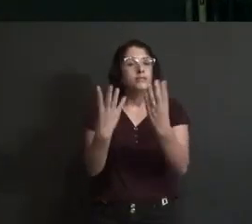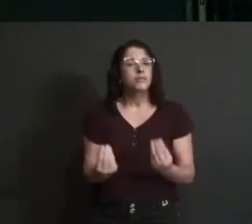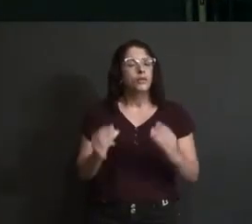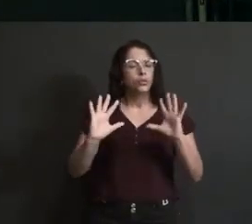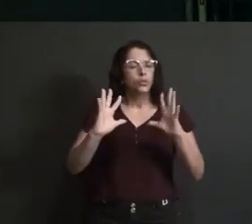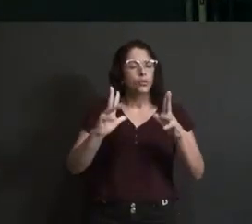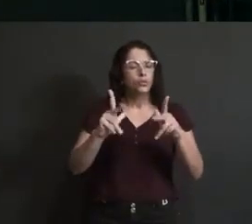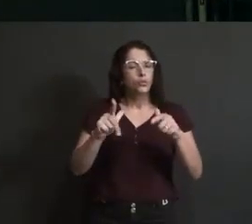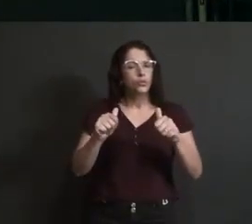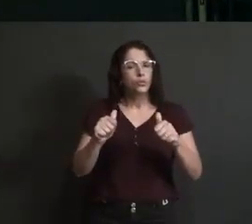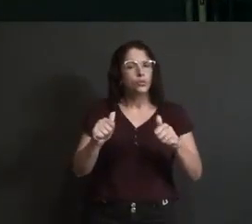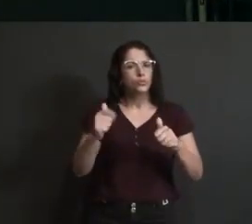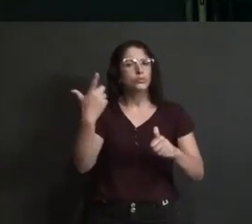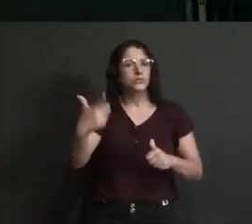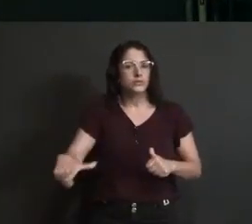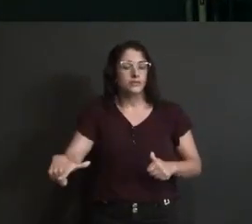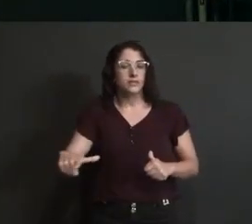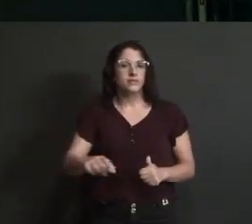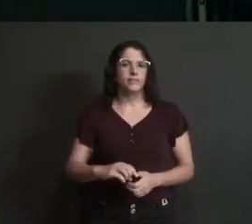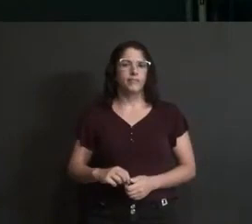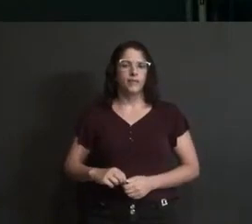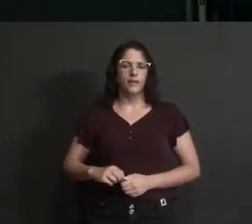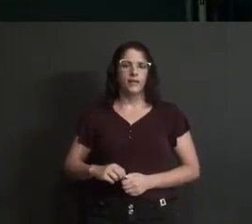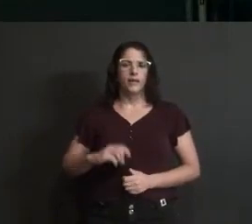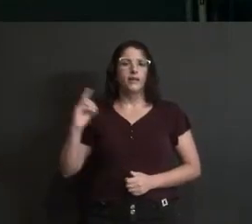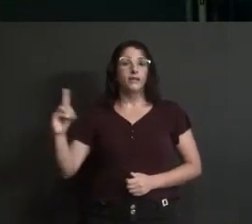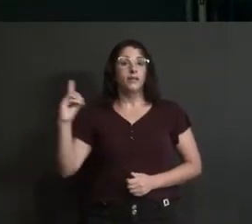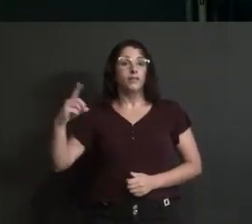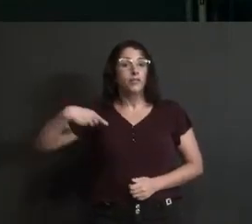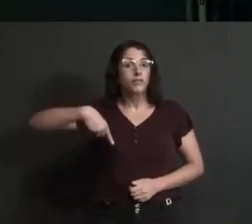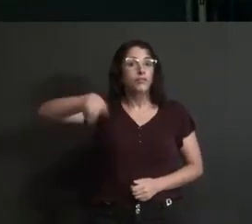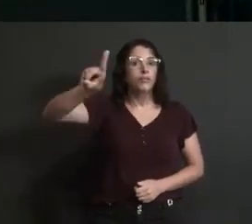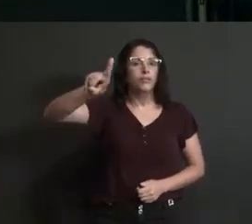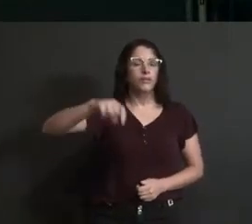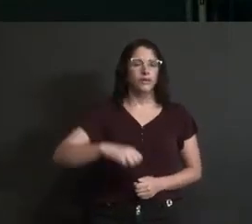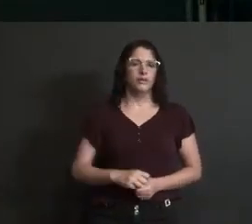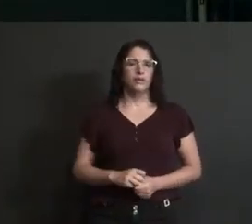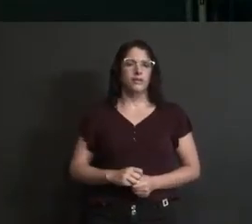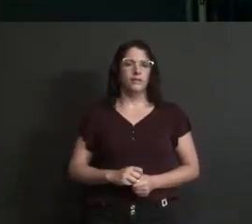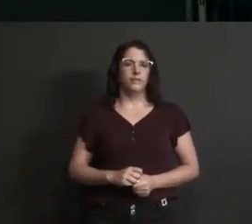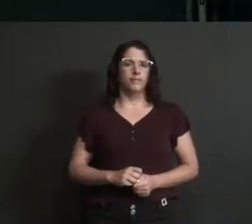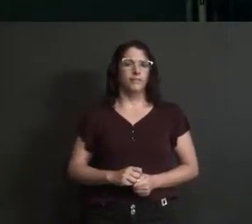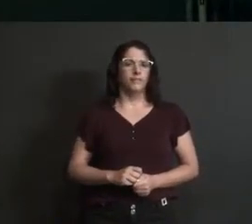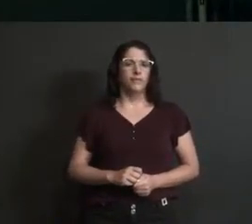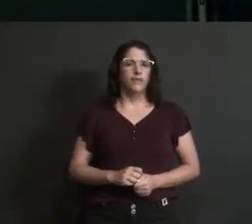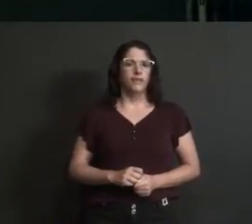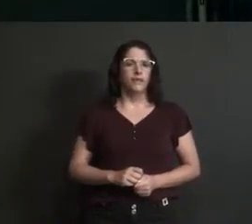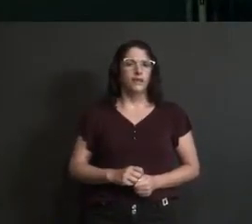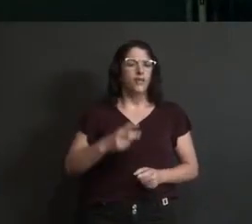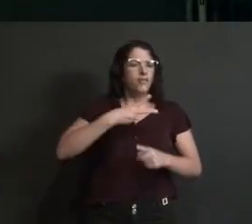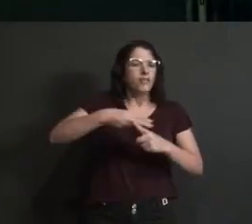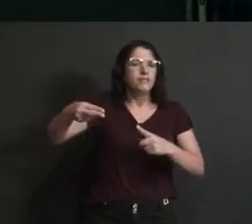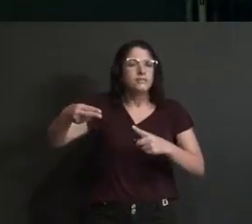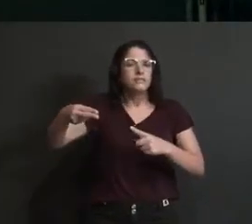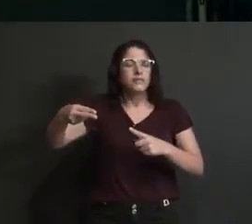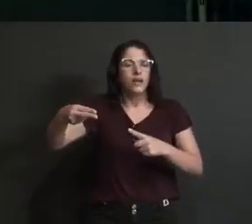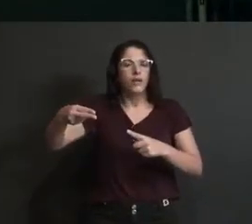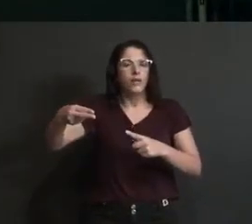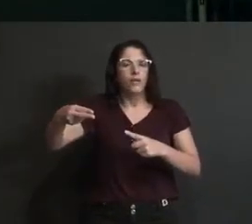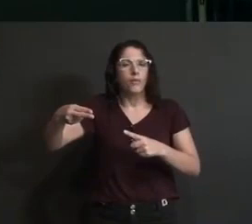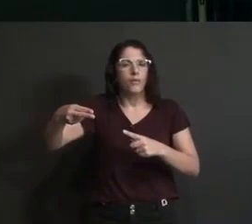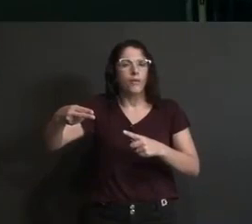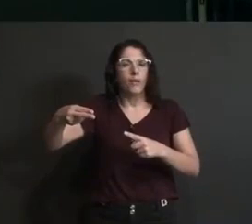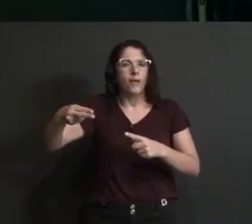e alcançou e venceu e tomou tudo o que o